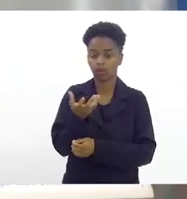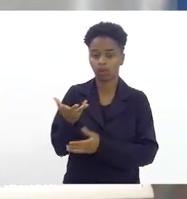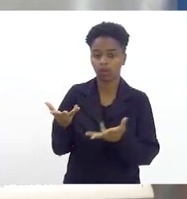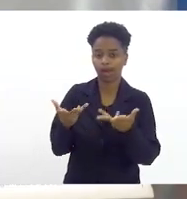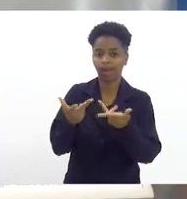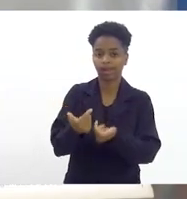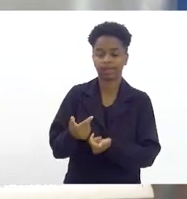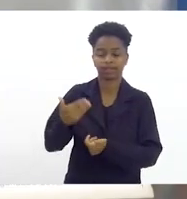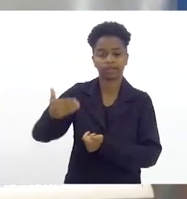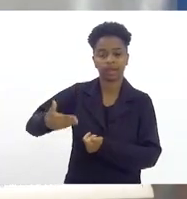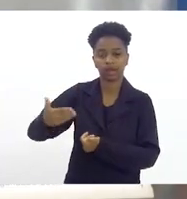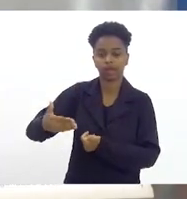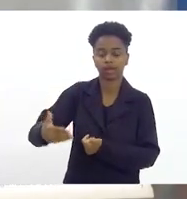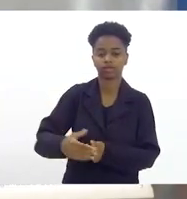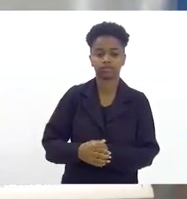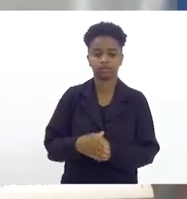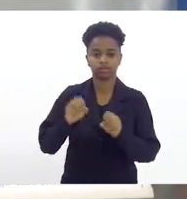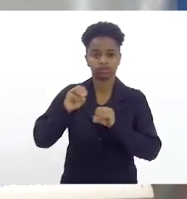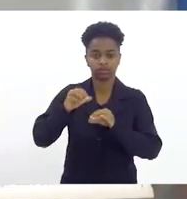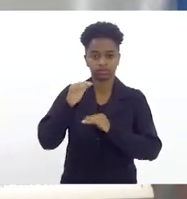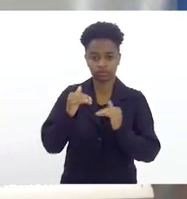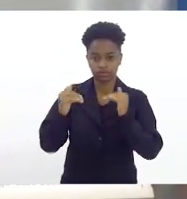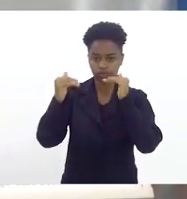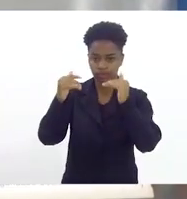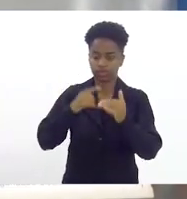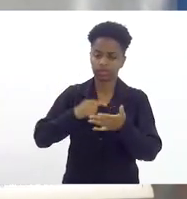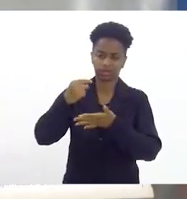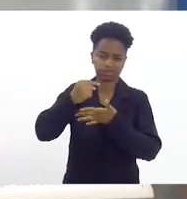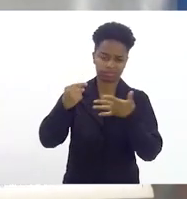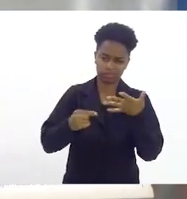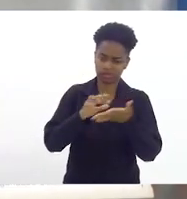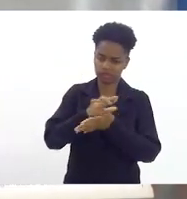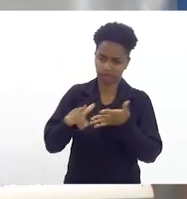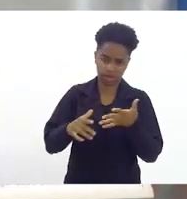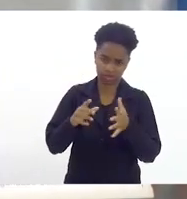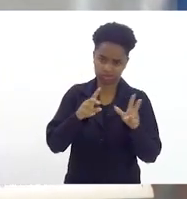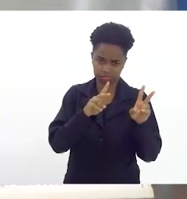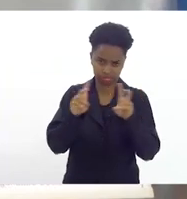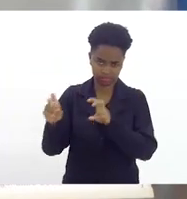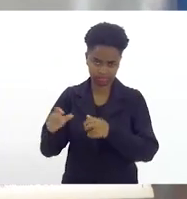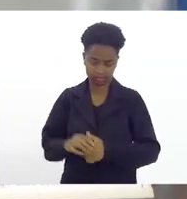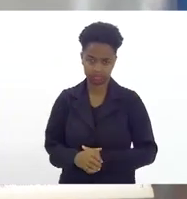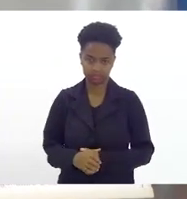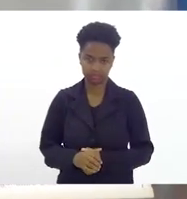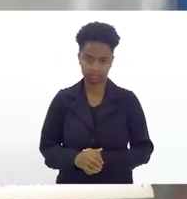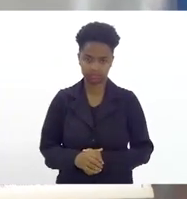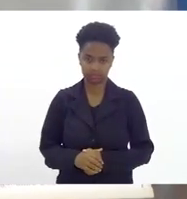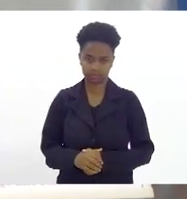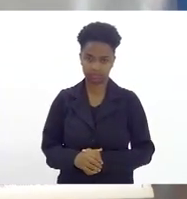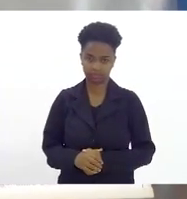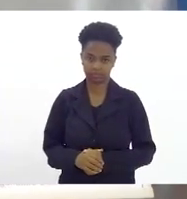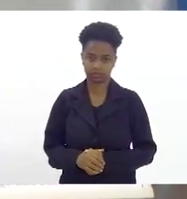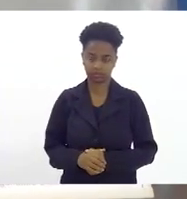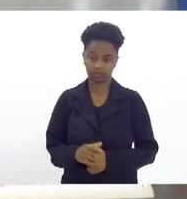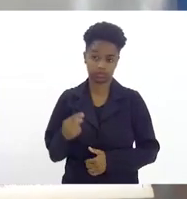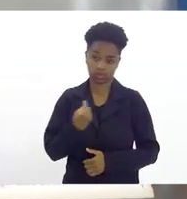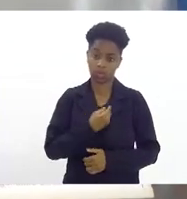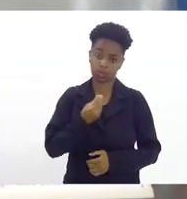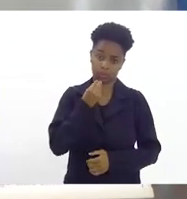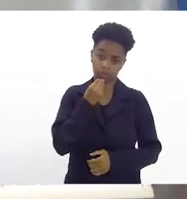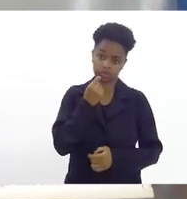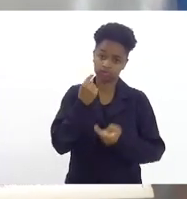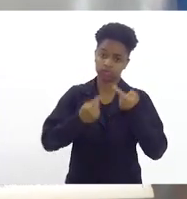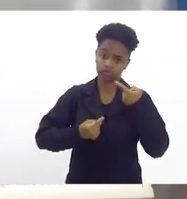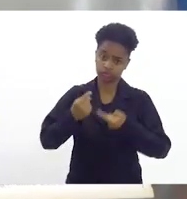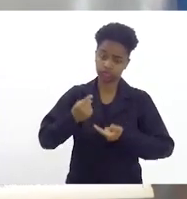da desse ensino superior enfim são muitas questões é que a gente poderia ficar aqui